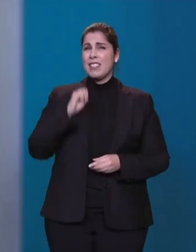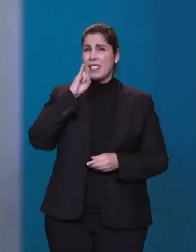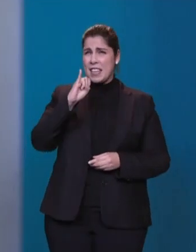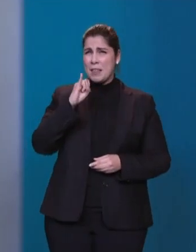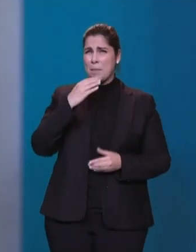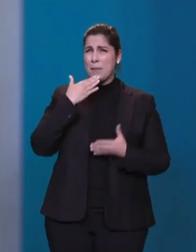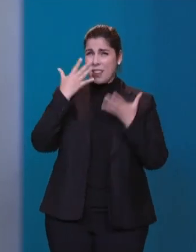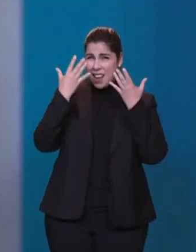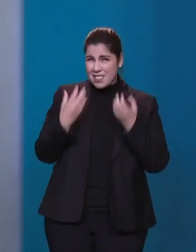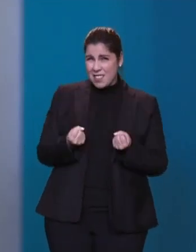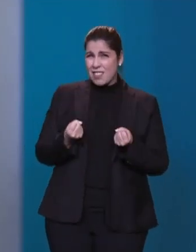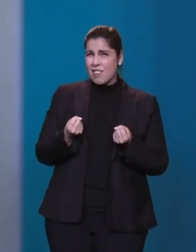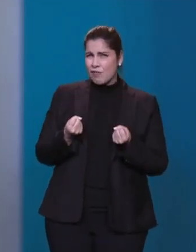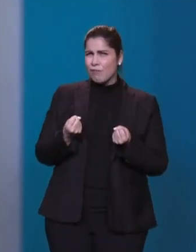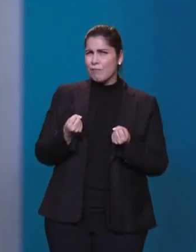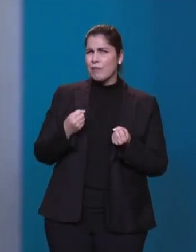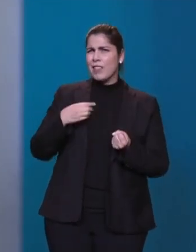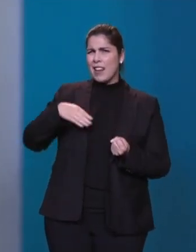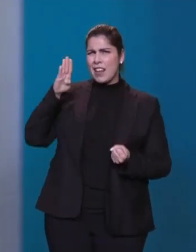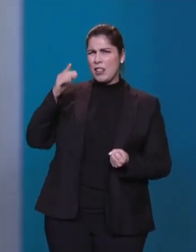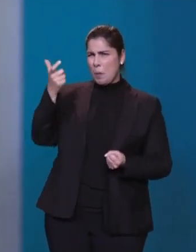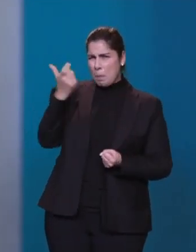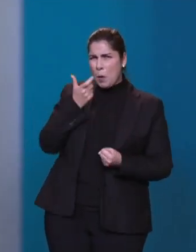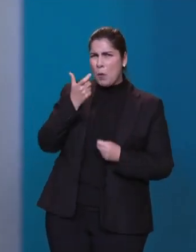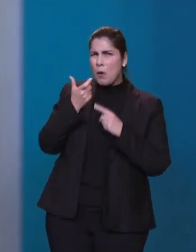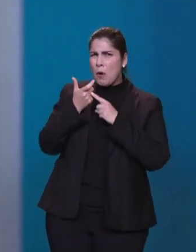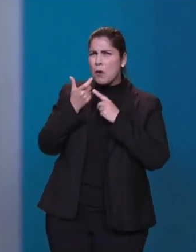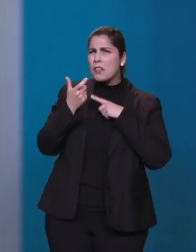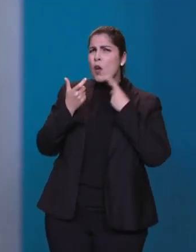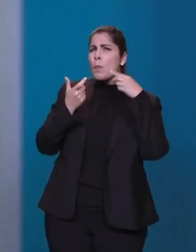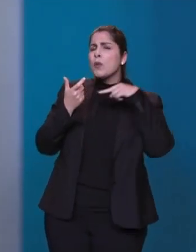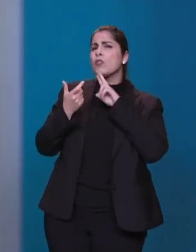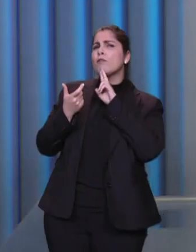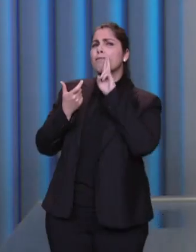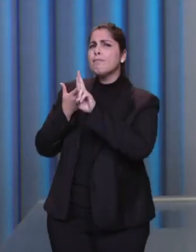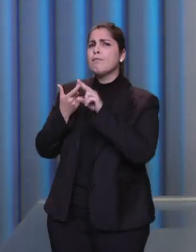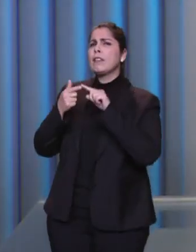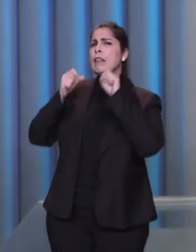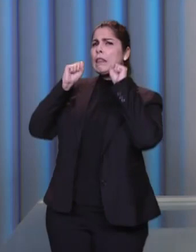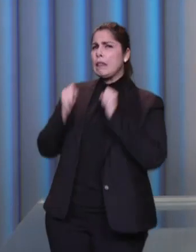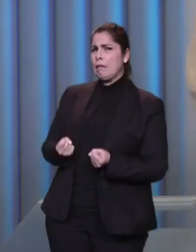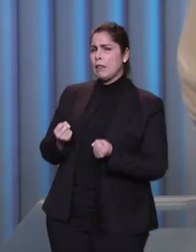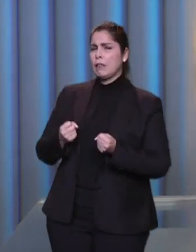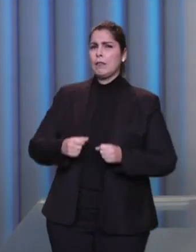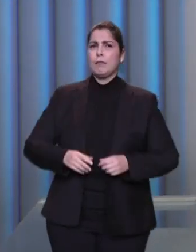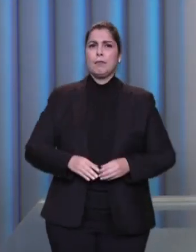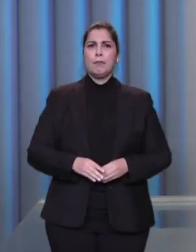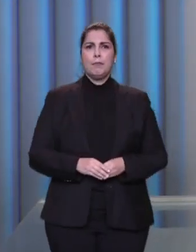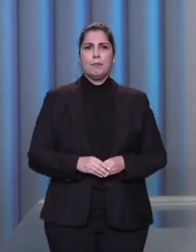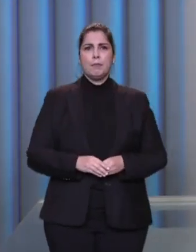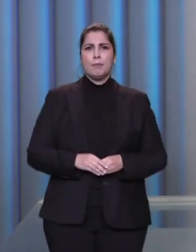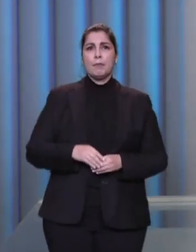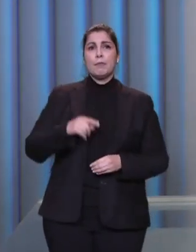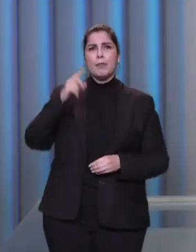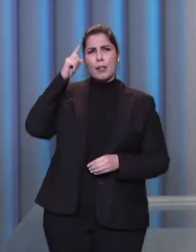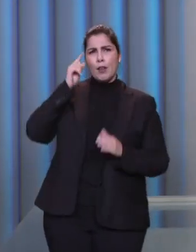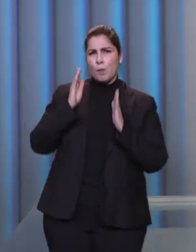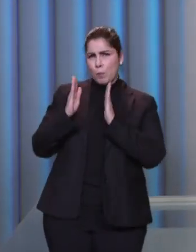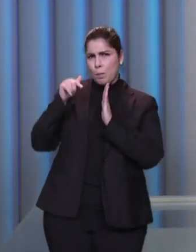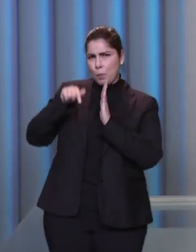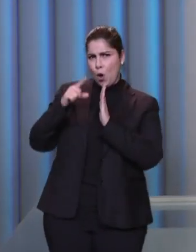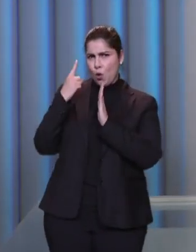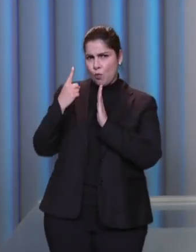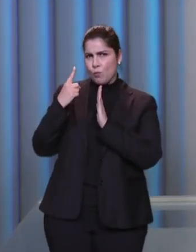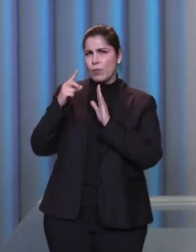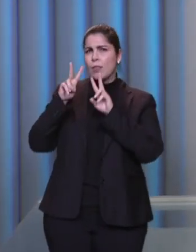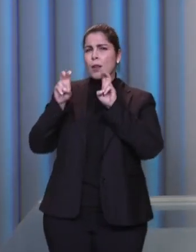procedente, o candidato ofendido vai ter 1 minuto para se defender. Então vamos começar, lembrando que neste primeiro bloco o tema é